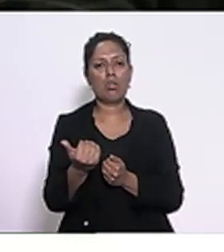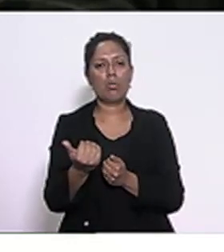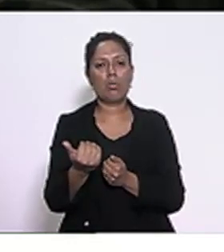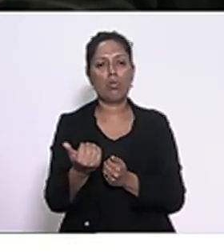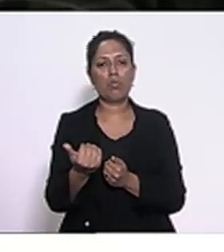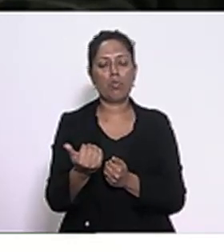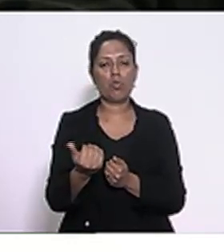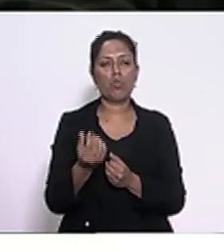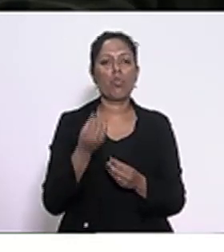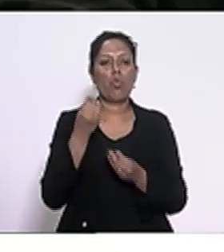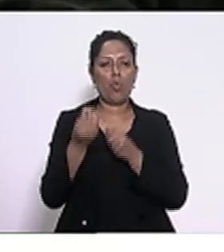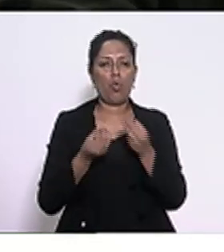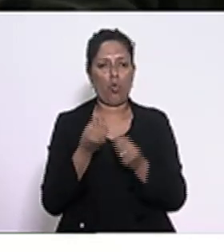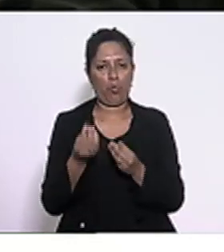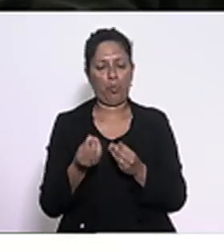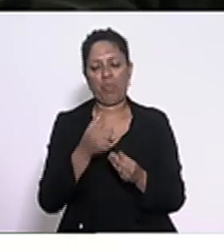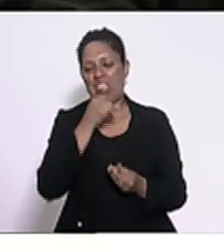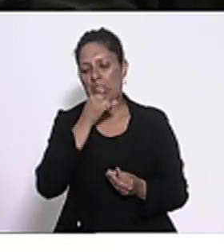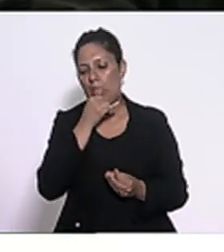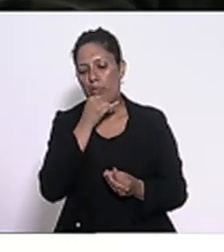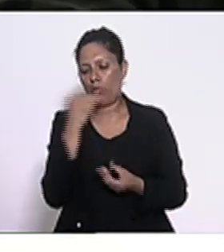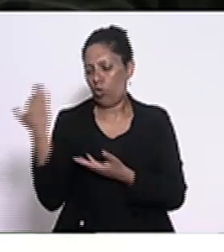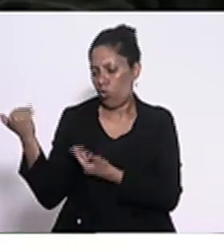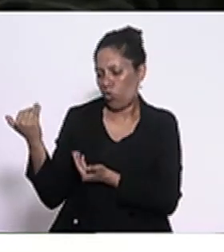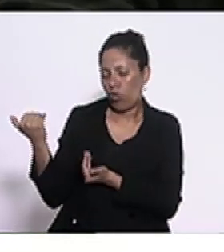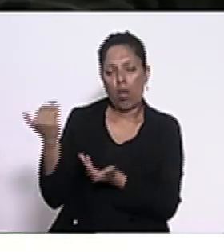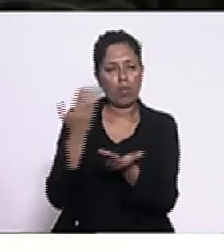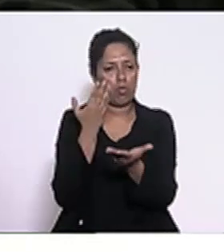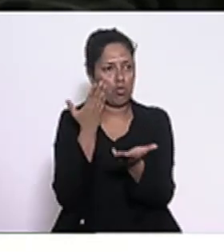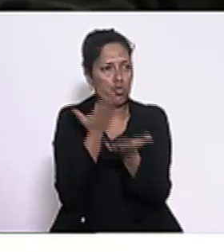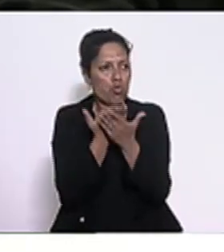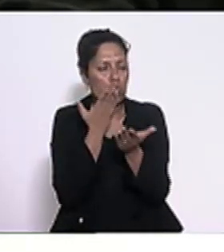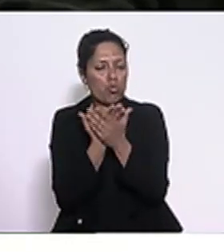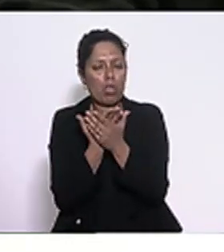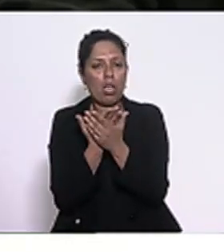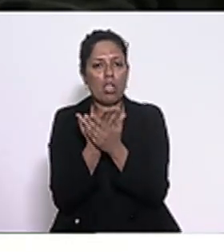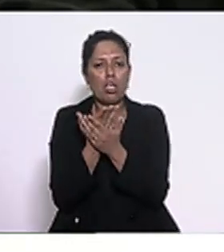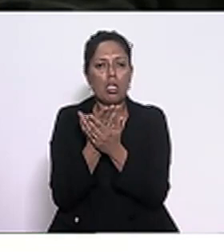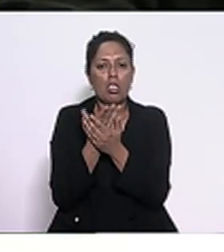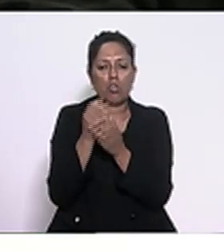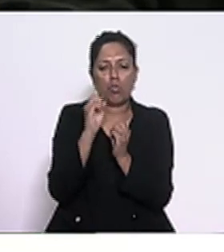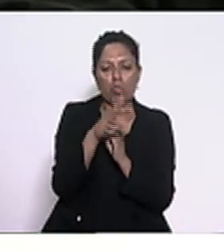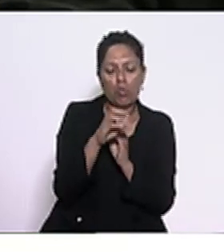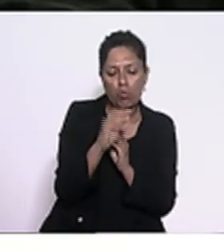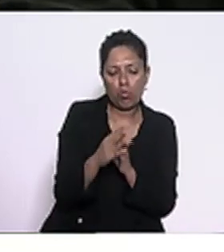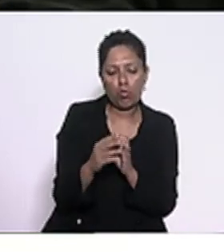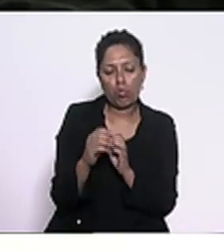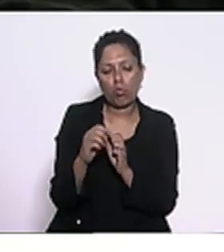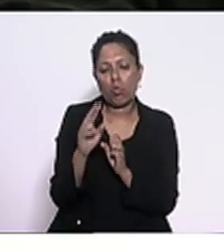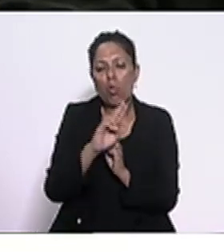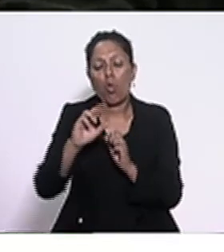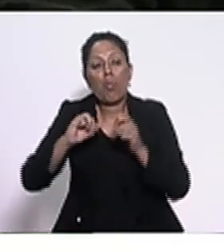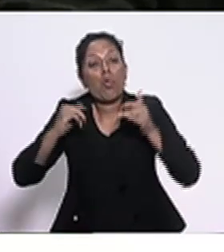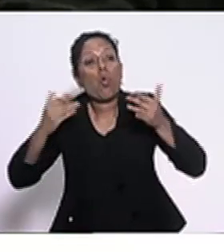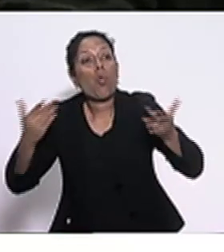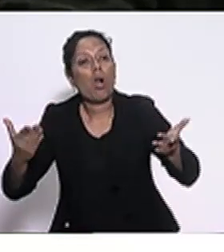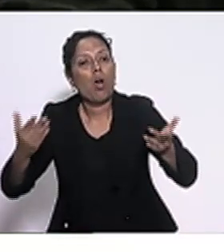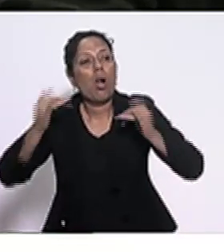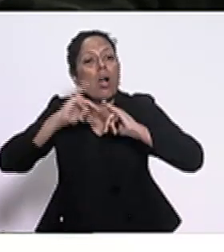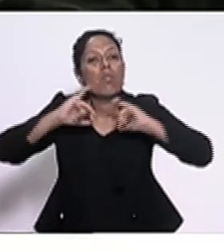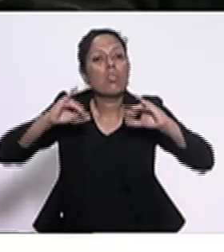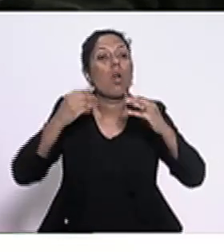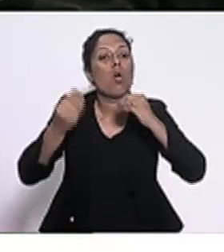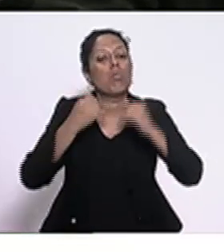candidatura à vaga na escola através ou do telefone ou da